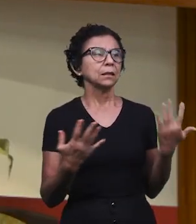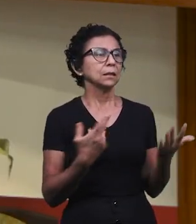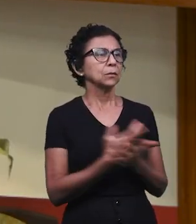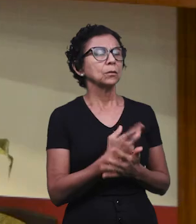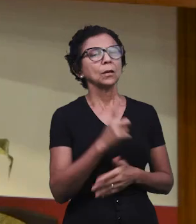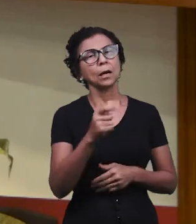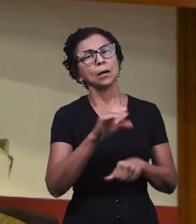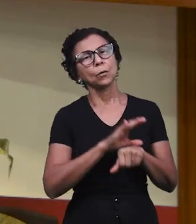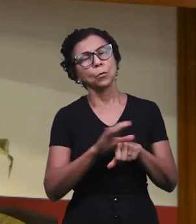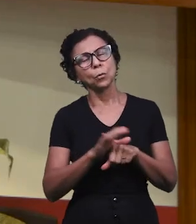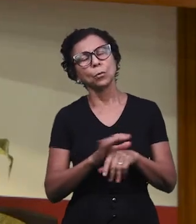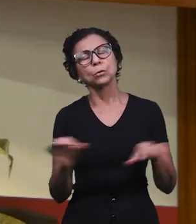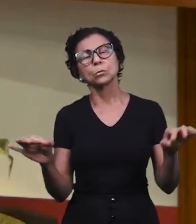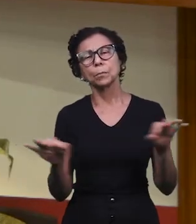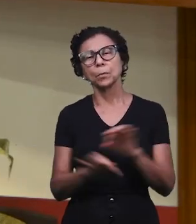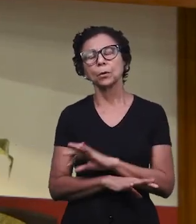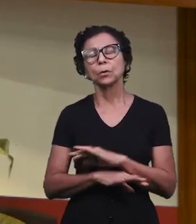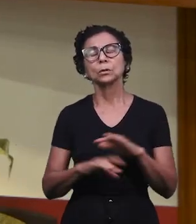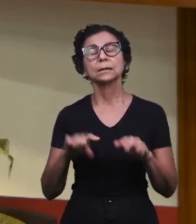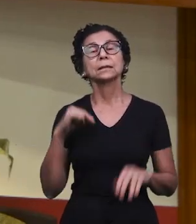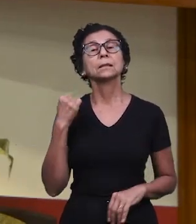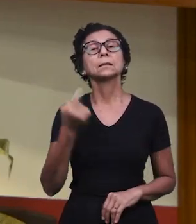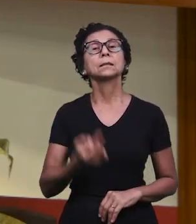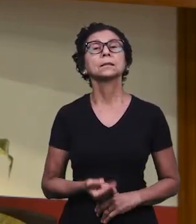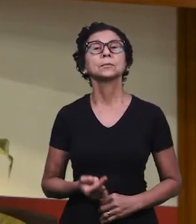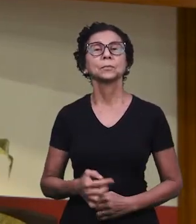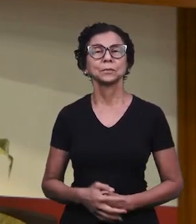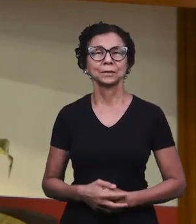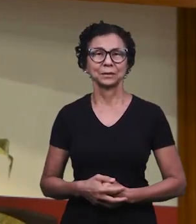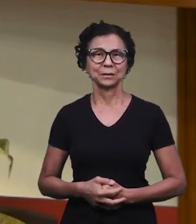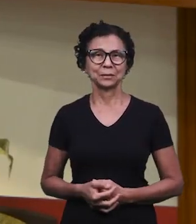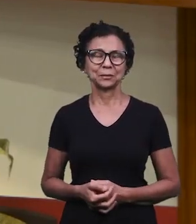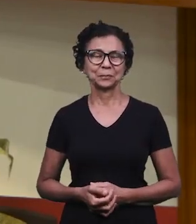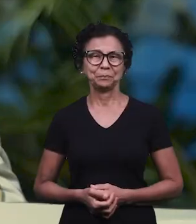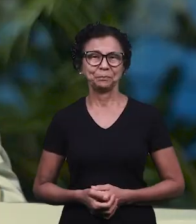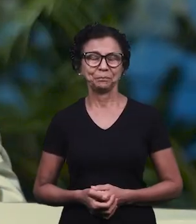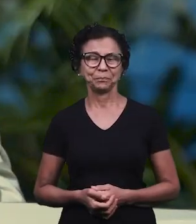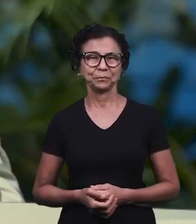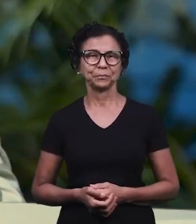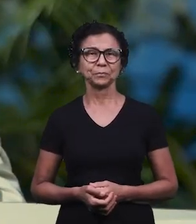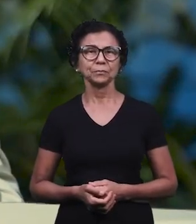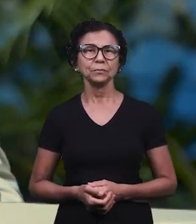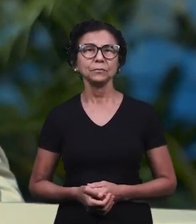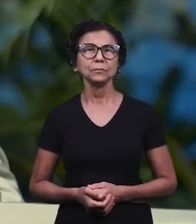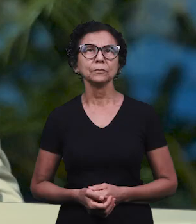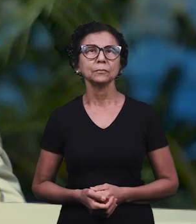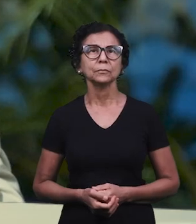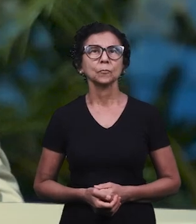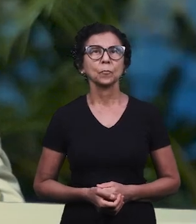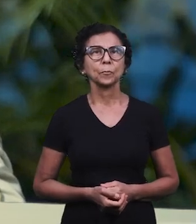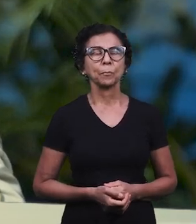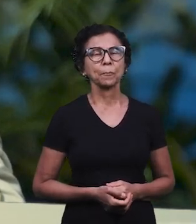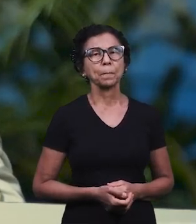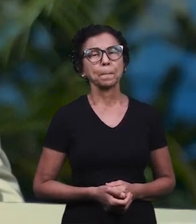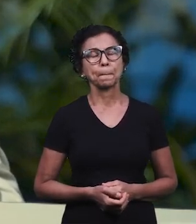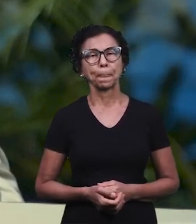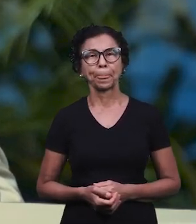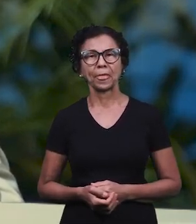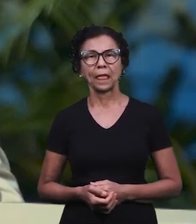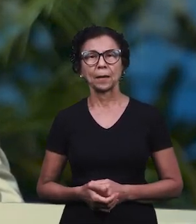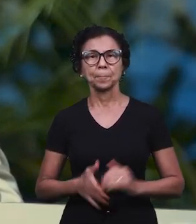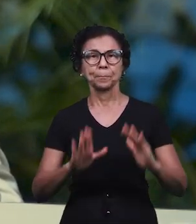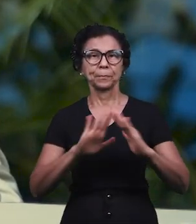ocorre? Fez o curso, concluiu, qual os passos seguintes? Os passos seguintes, nós somos lá na academia